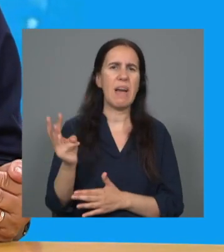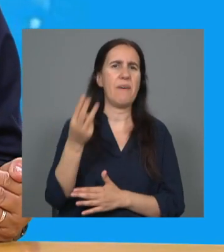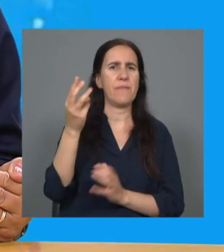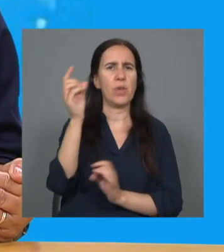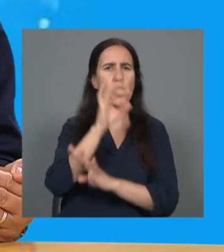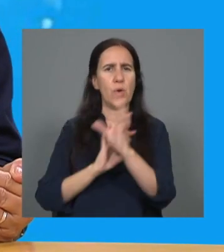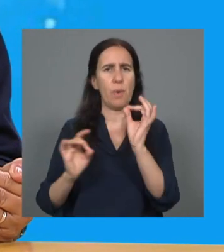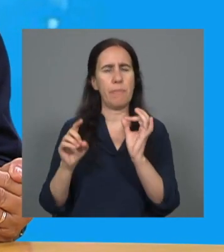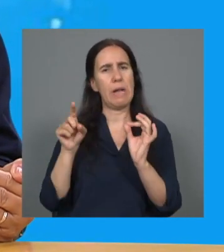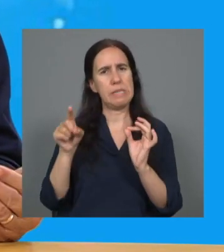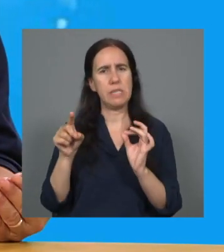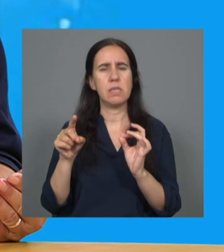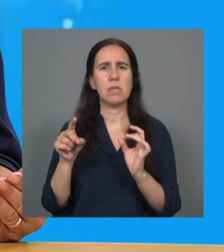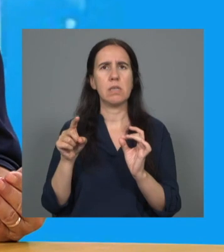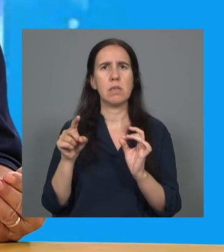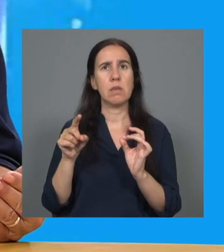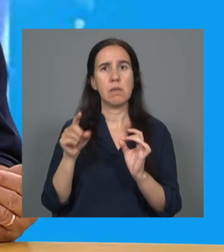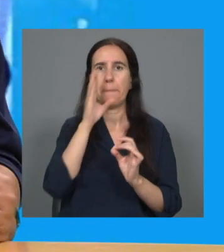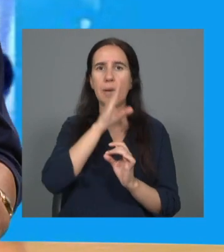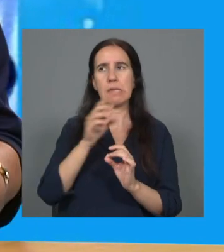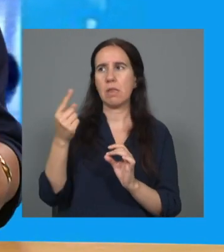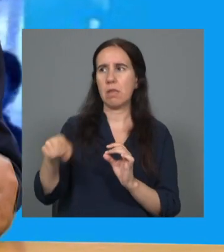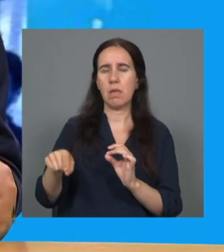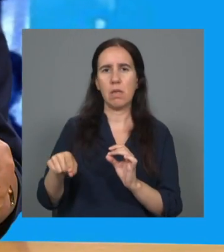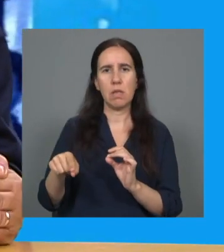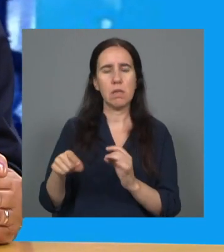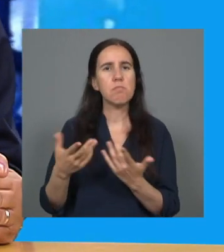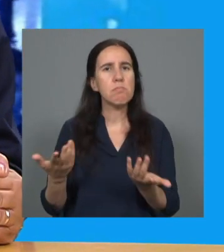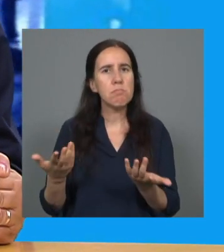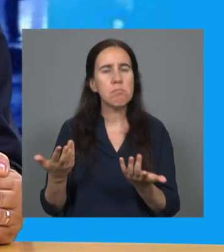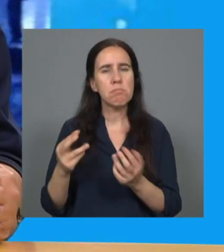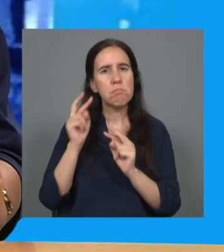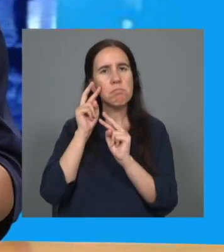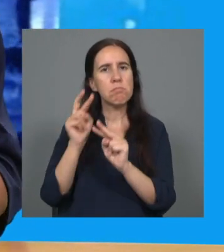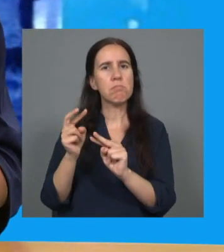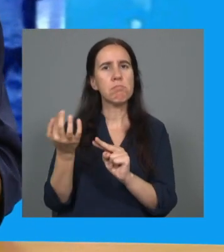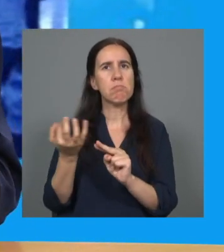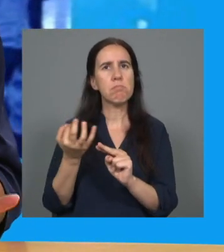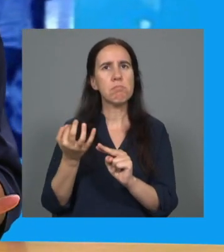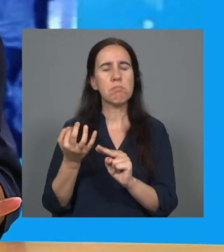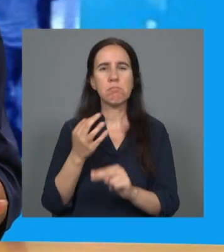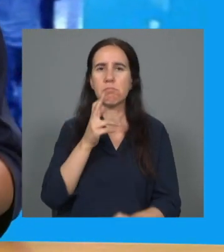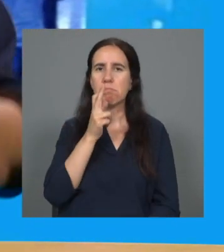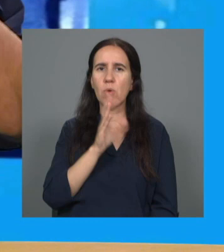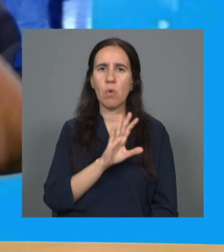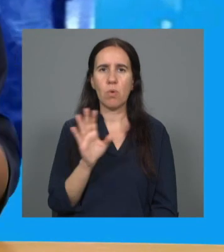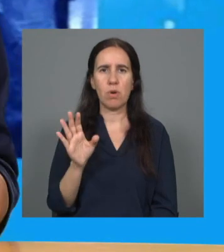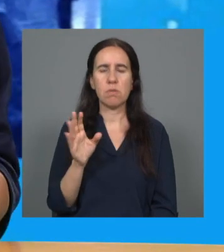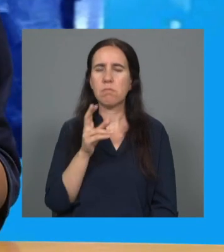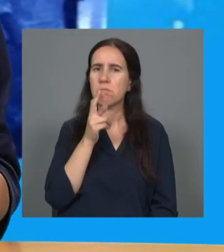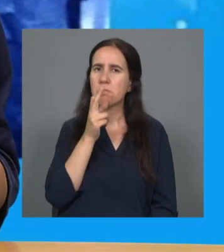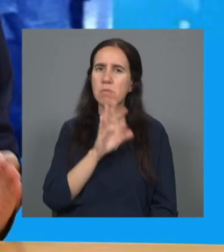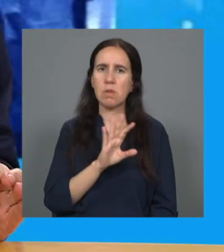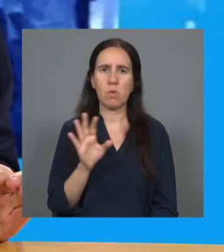implementam esta prática. E aquilo que se tem verificado é o horror é o